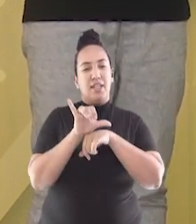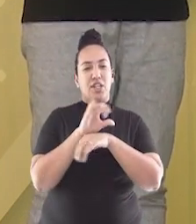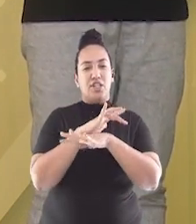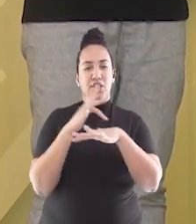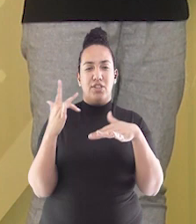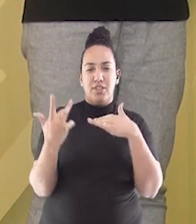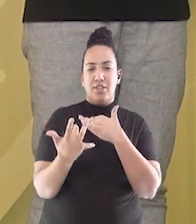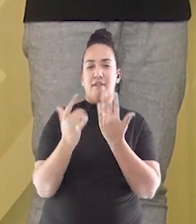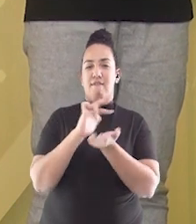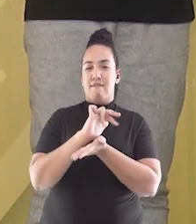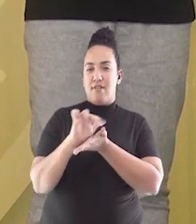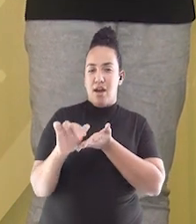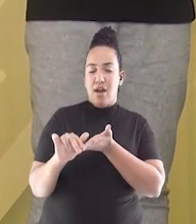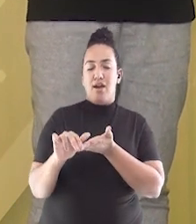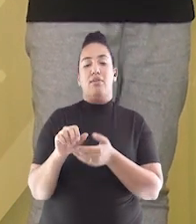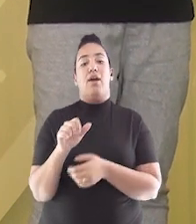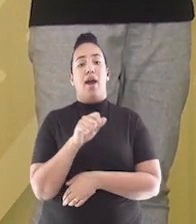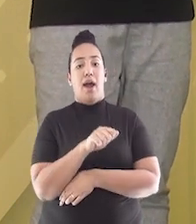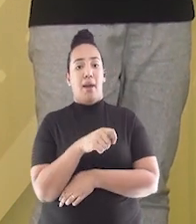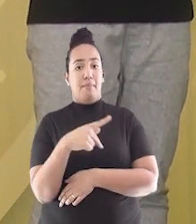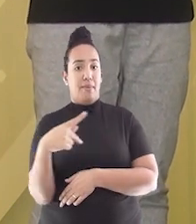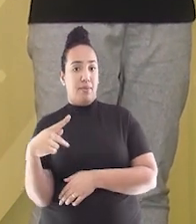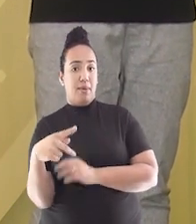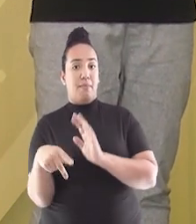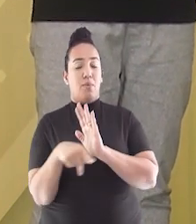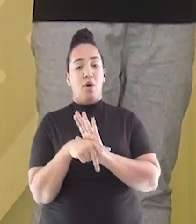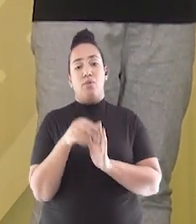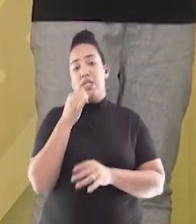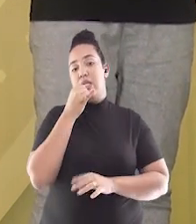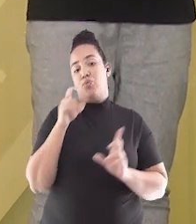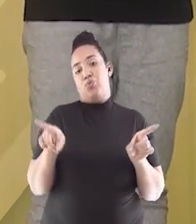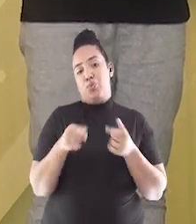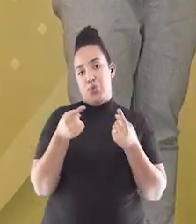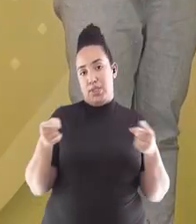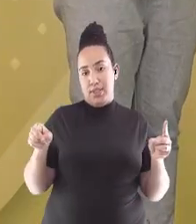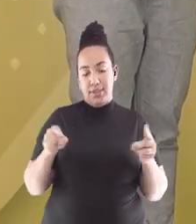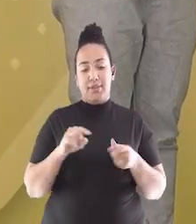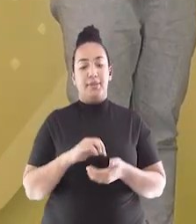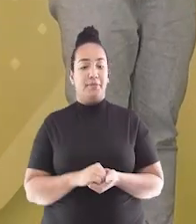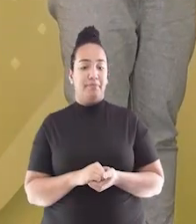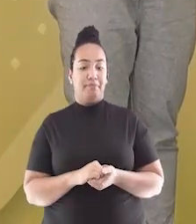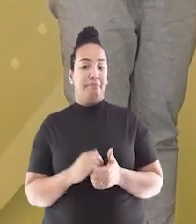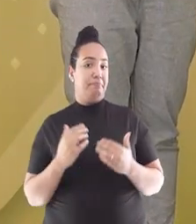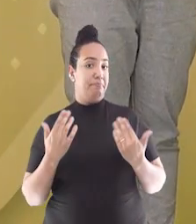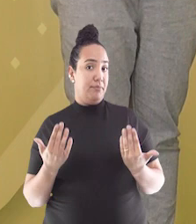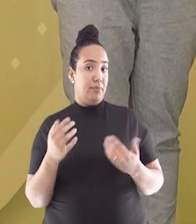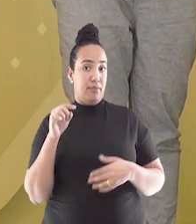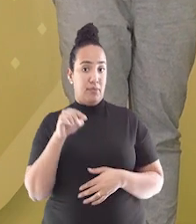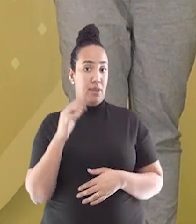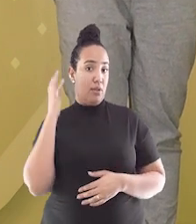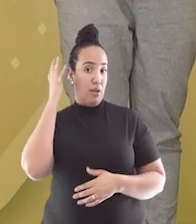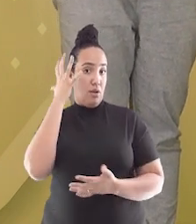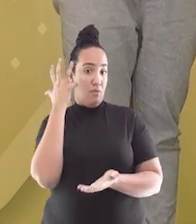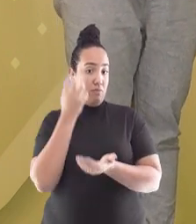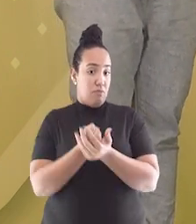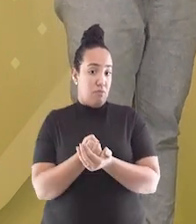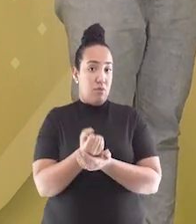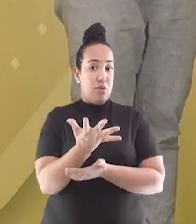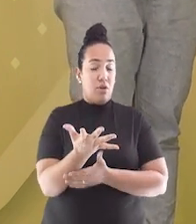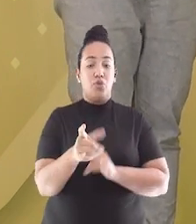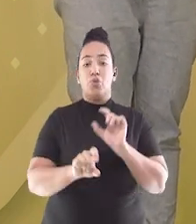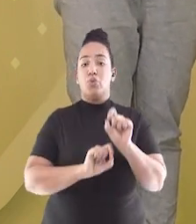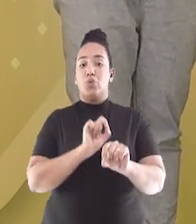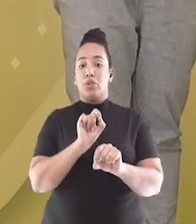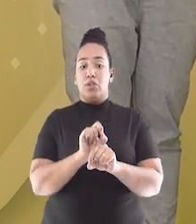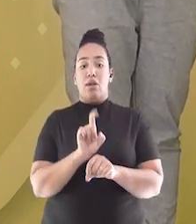Music, Deezer, entre outros, aplicativos que servem para ouvir músicas. A gente pode definir o podcast como um